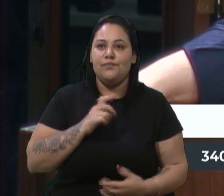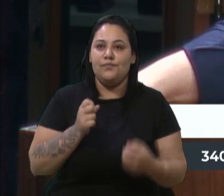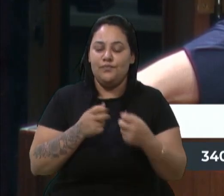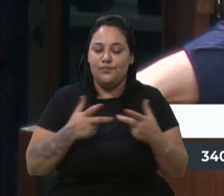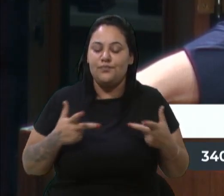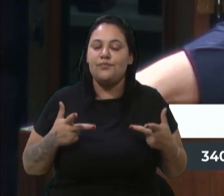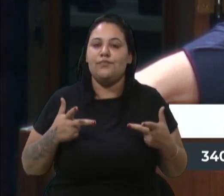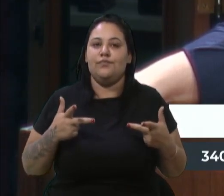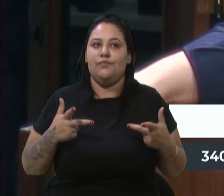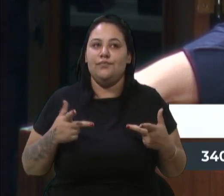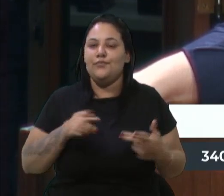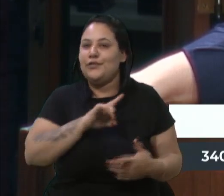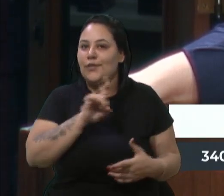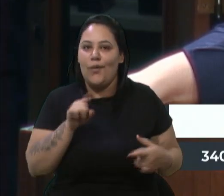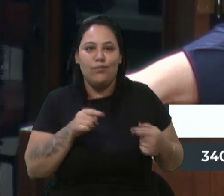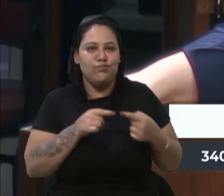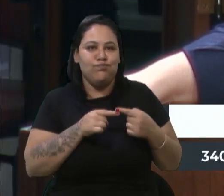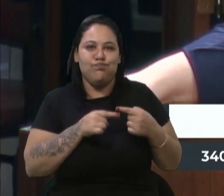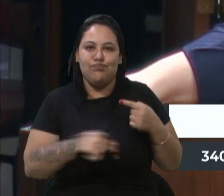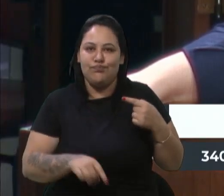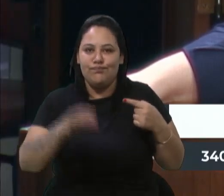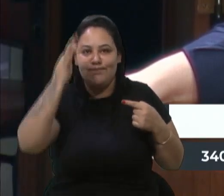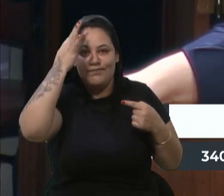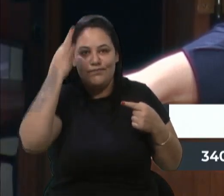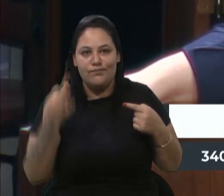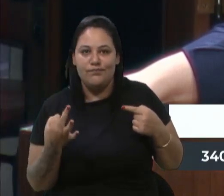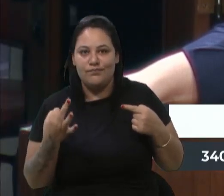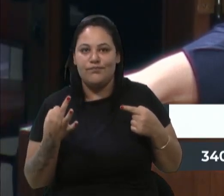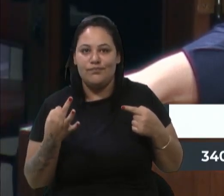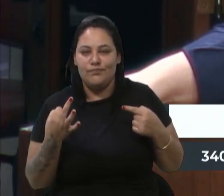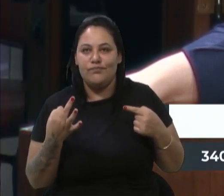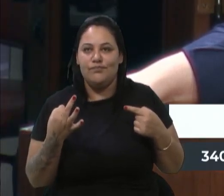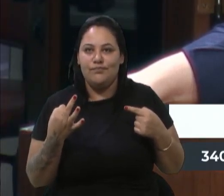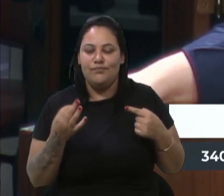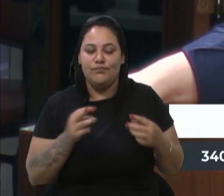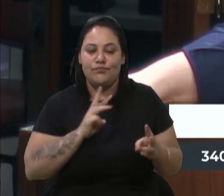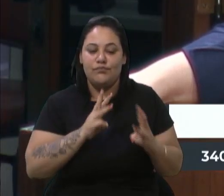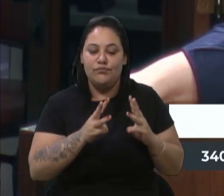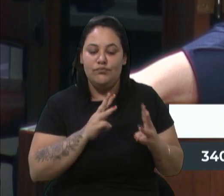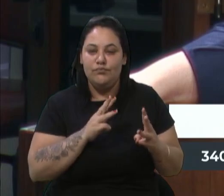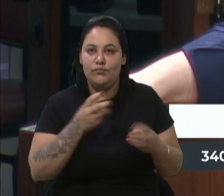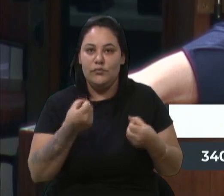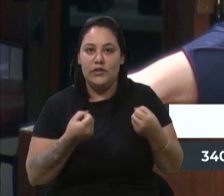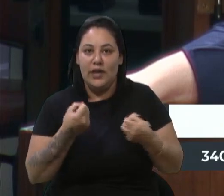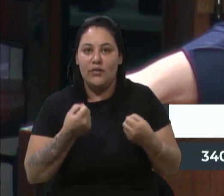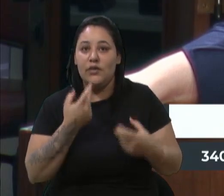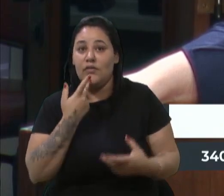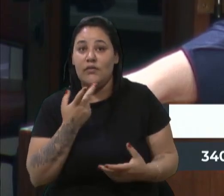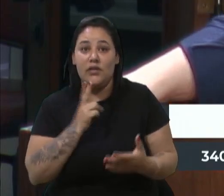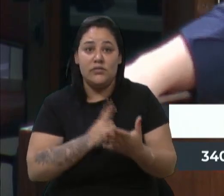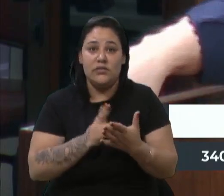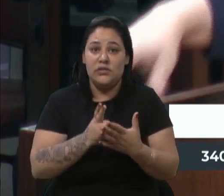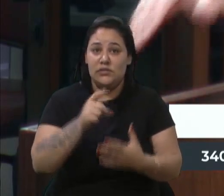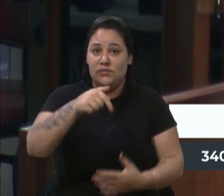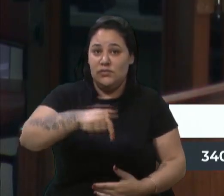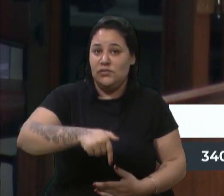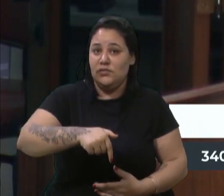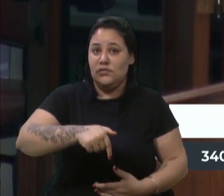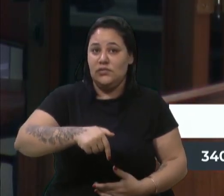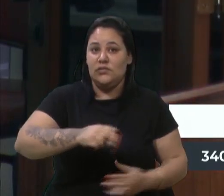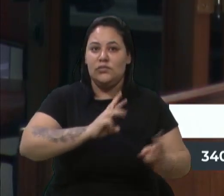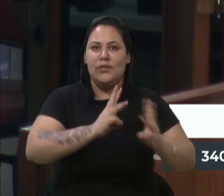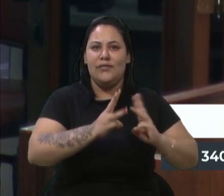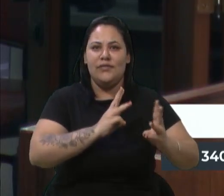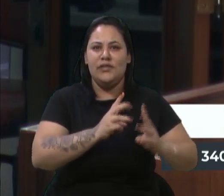situações, né, que não eram compreendidas. Os veículos, por exemplo, que eu falo sempre aqui na questão, uma van